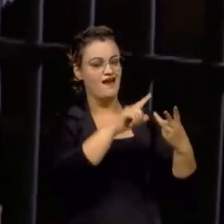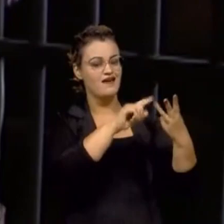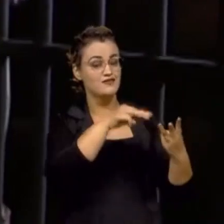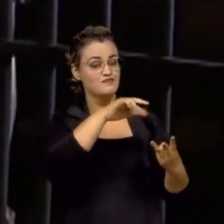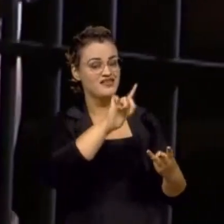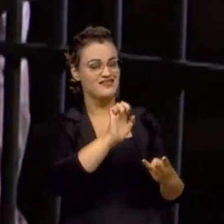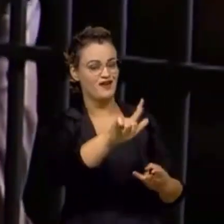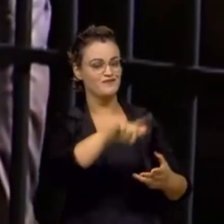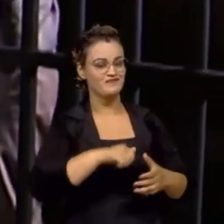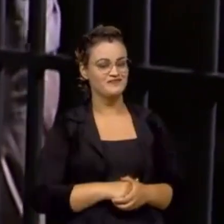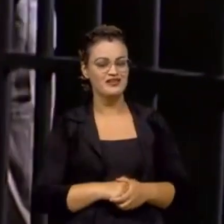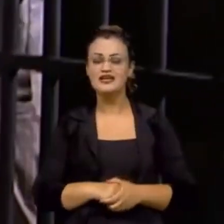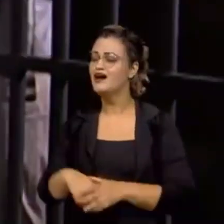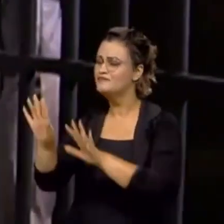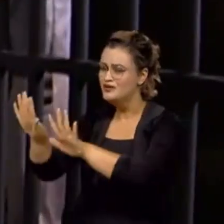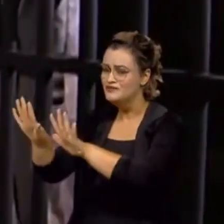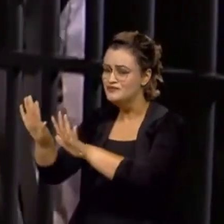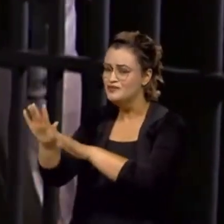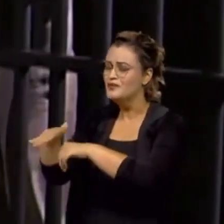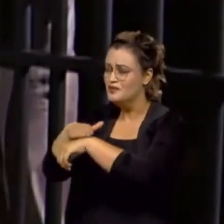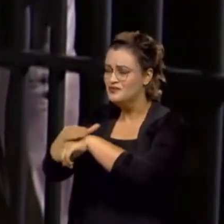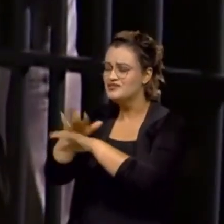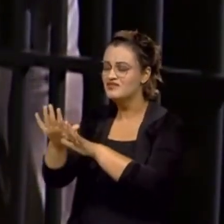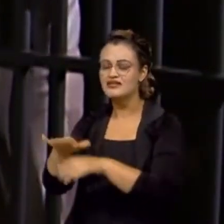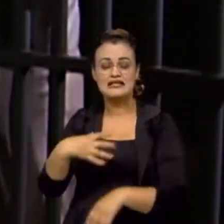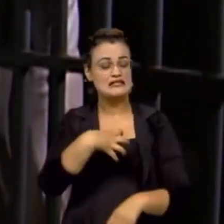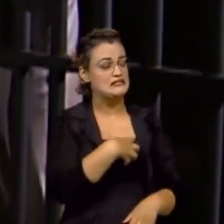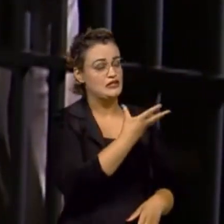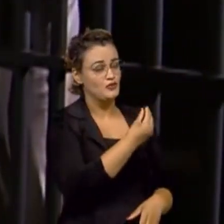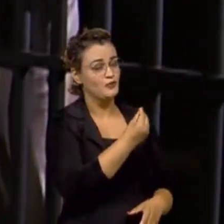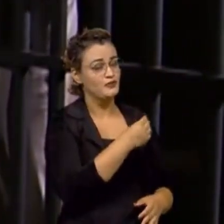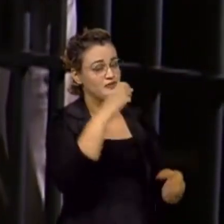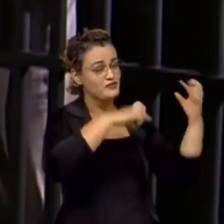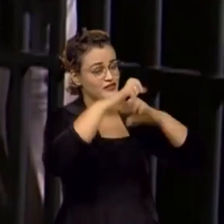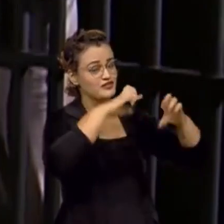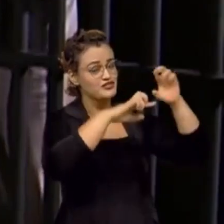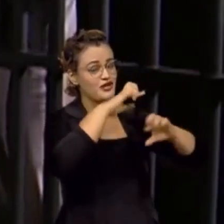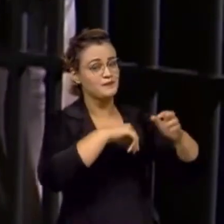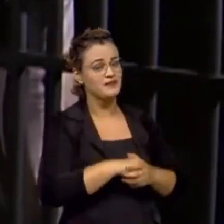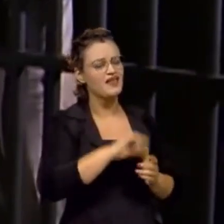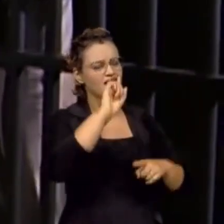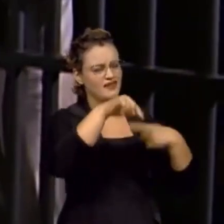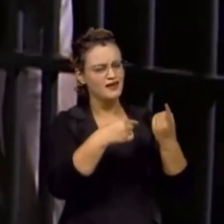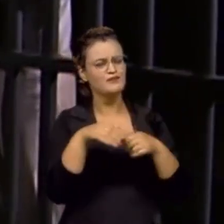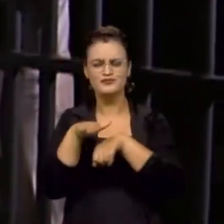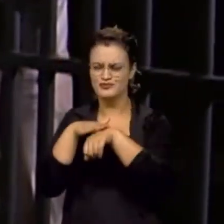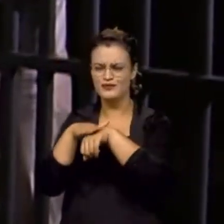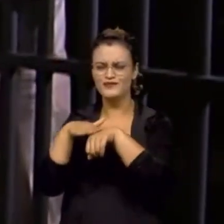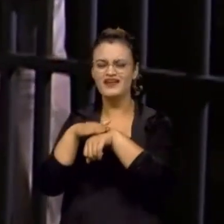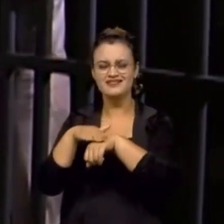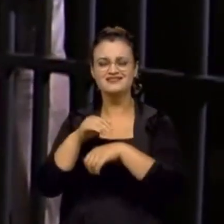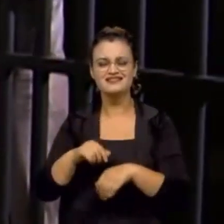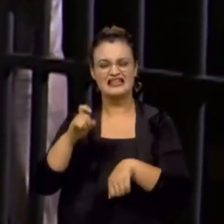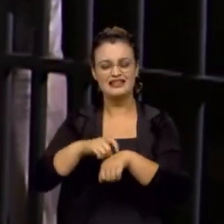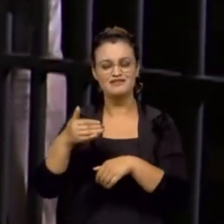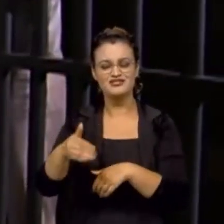do Miguel. Senhor sargento, escute, eu... Sinto muito, mas eu tenho que averiguar a denúncia. Na volta, o senhor conversa.